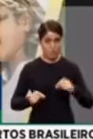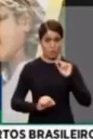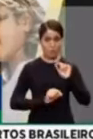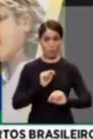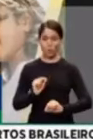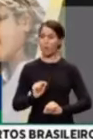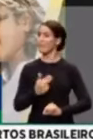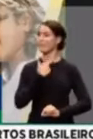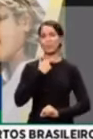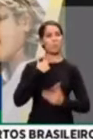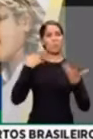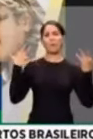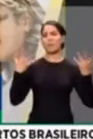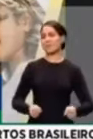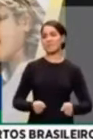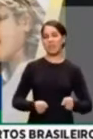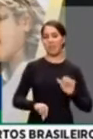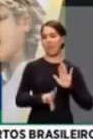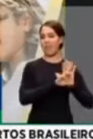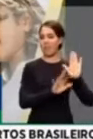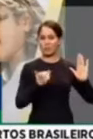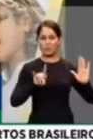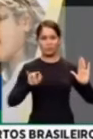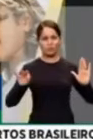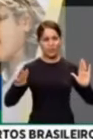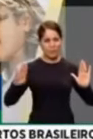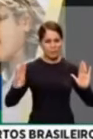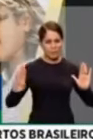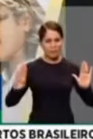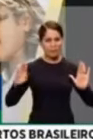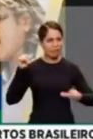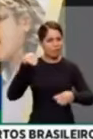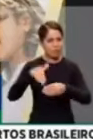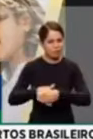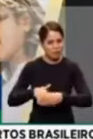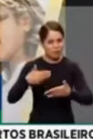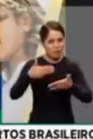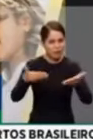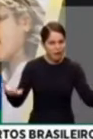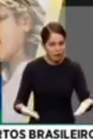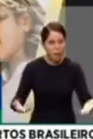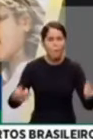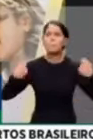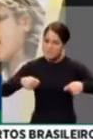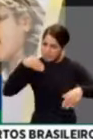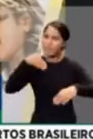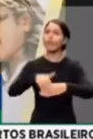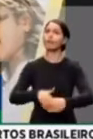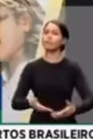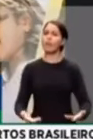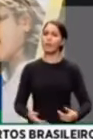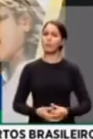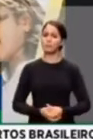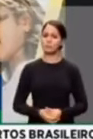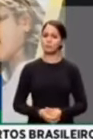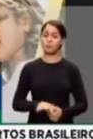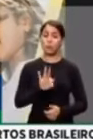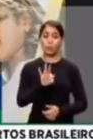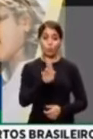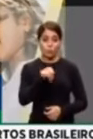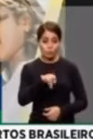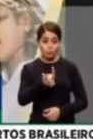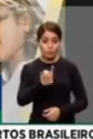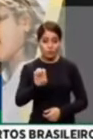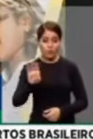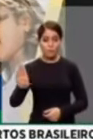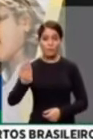a regulamentação do Fundeb não seja votada imediatamente por esta casa. O Fundeb, que